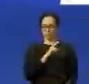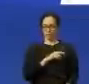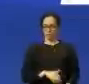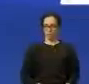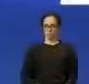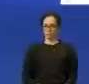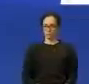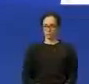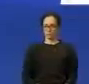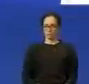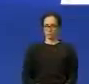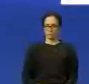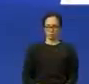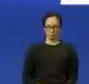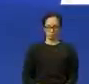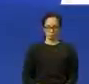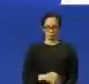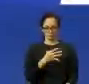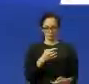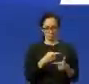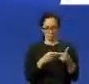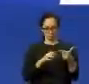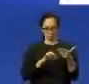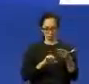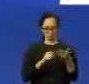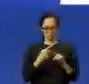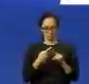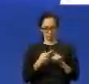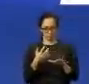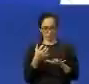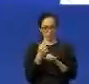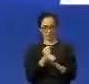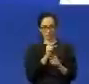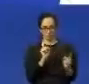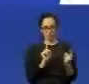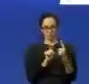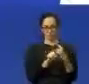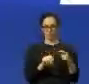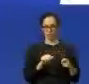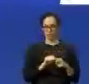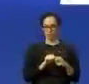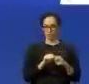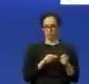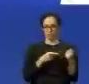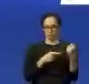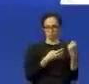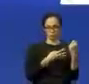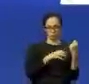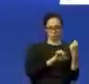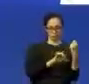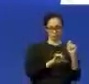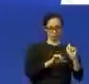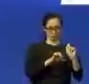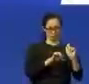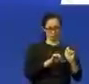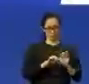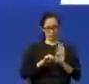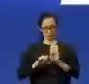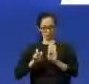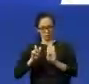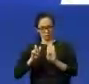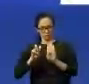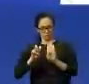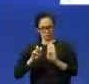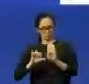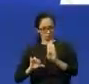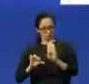40 segundos será 4/9 dessa distância, D. E se a distância do bondinho A é 4/9, a do B é 5/9 dessa distância,